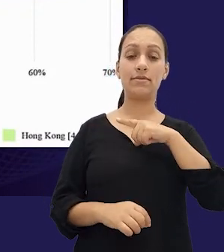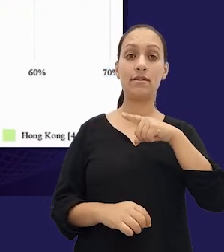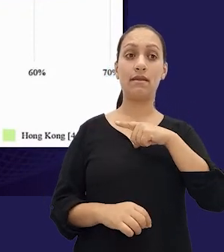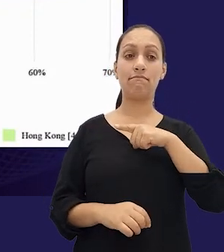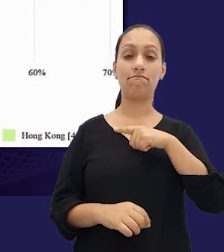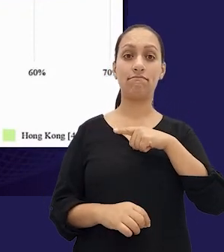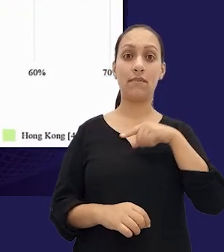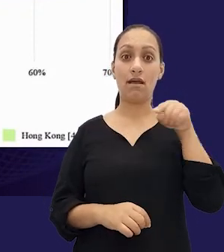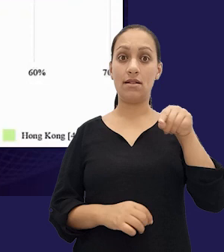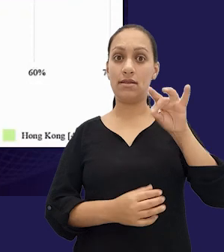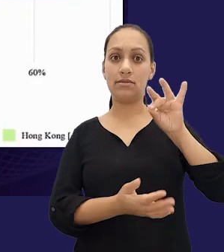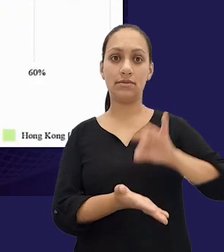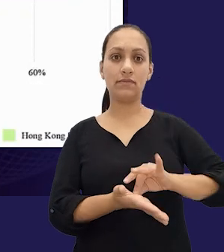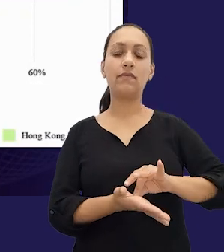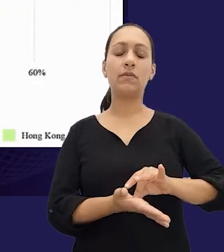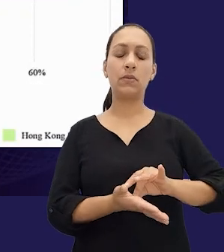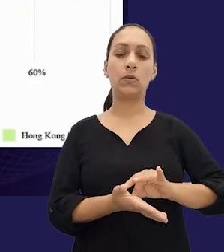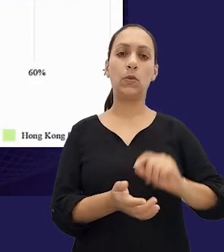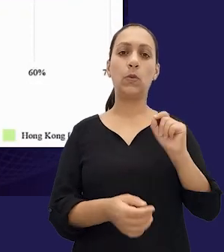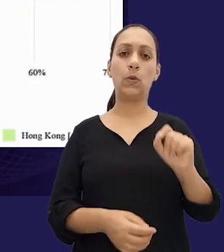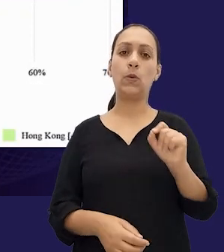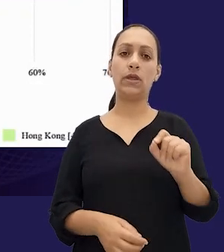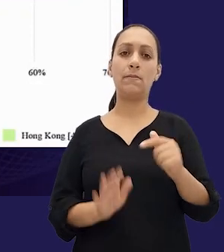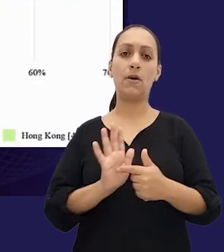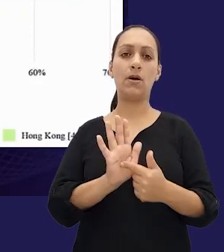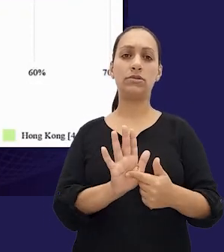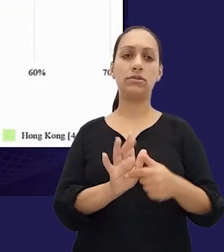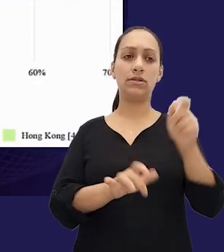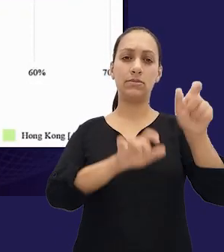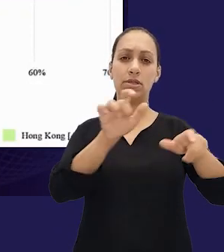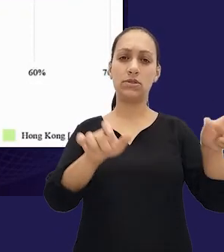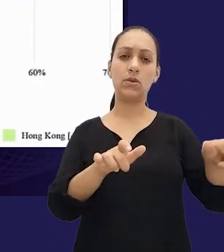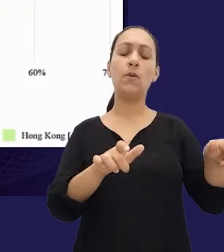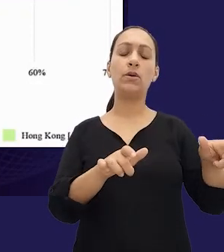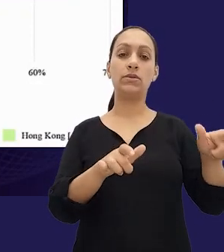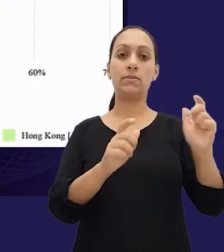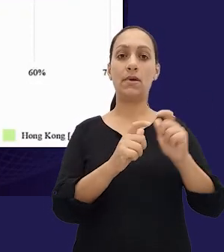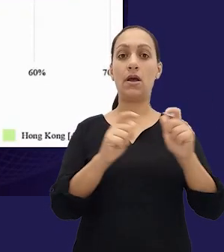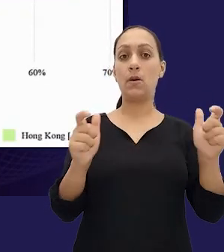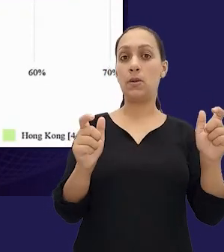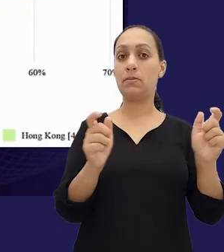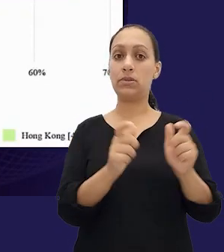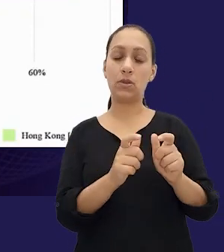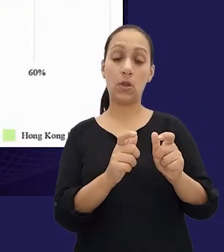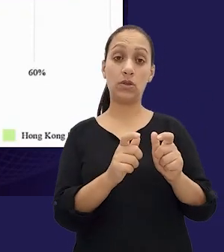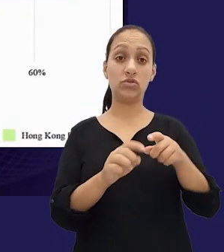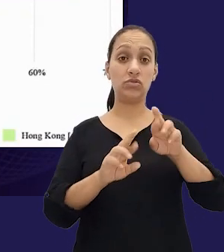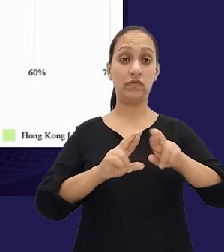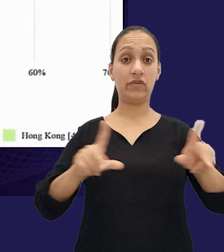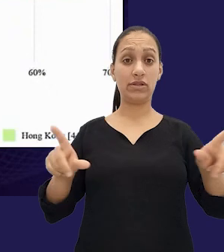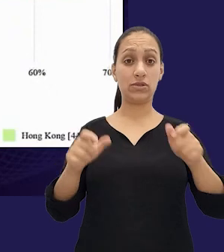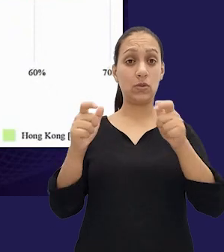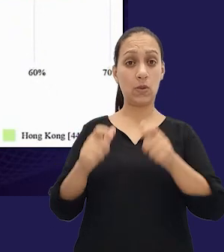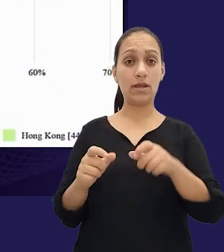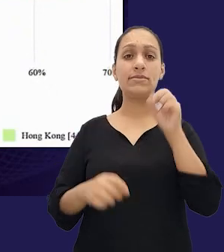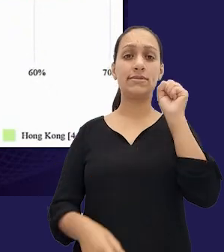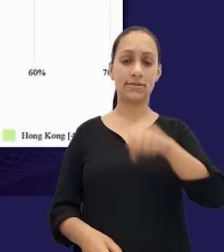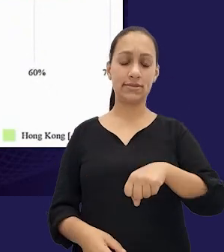aqui? Bom, que os pacientes, né, em maior ou menor proporção, nesses diferentes locais, receberam,